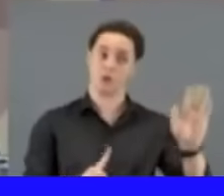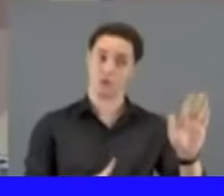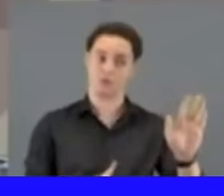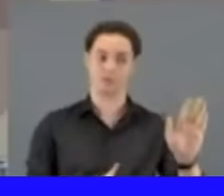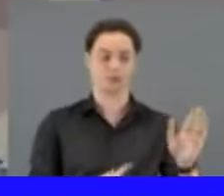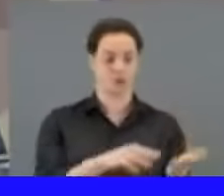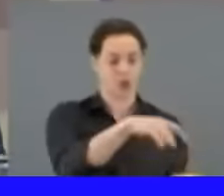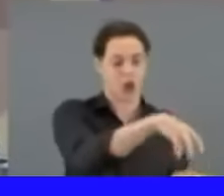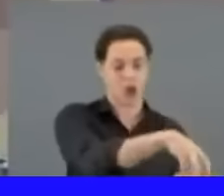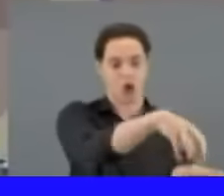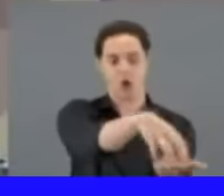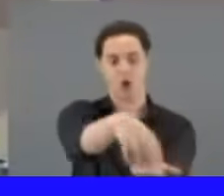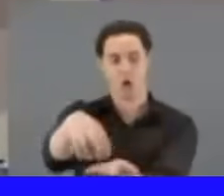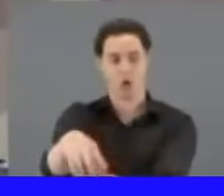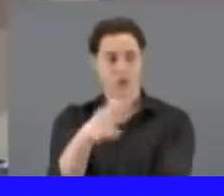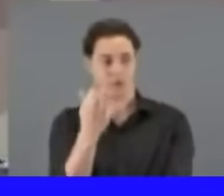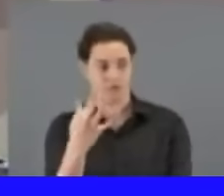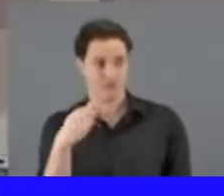órgãos federais estavam